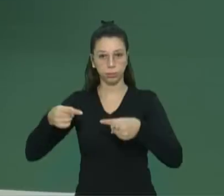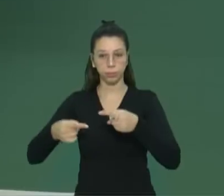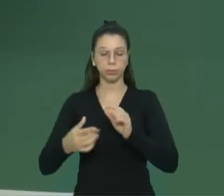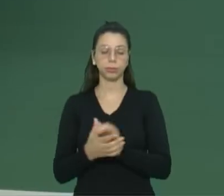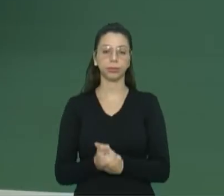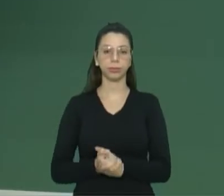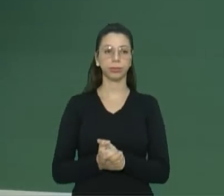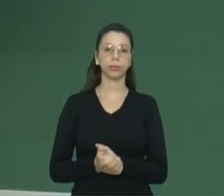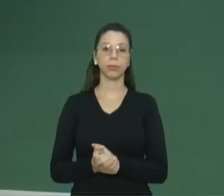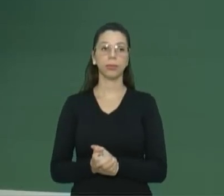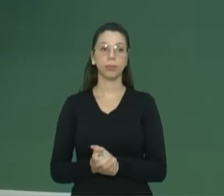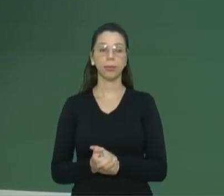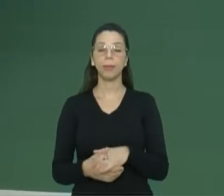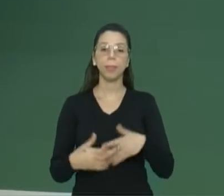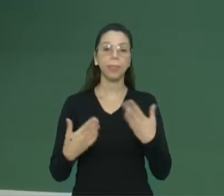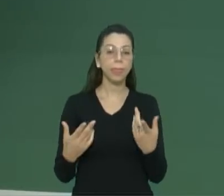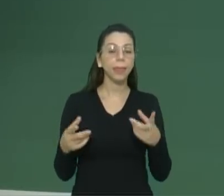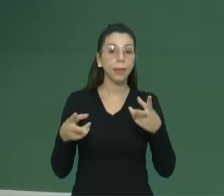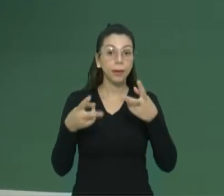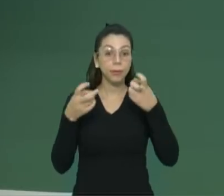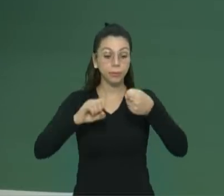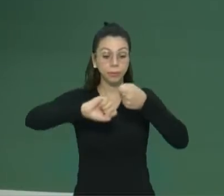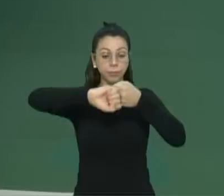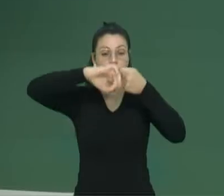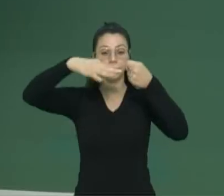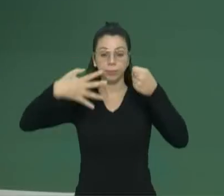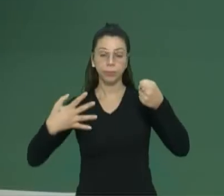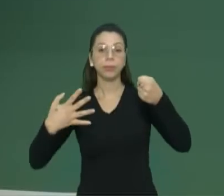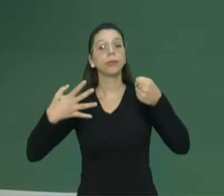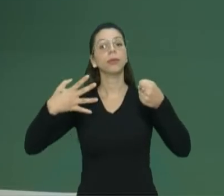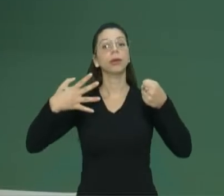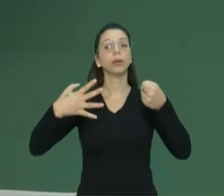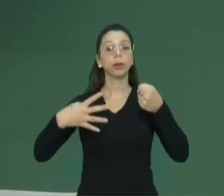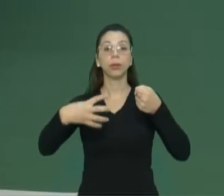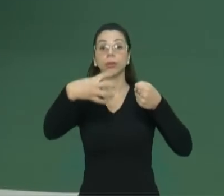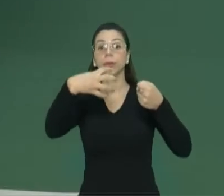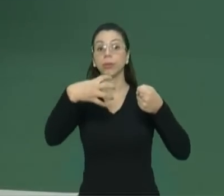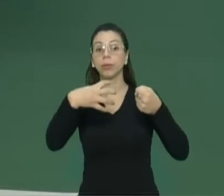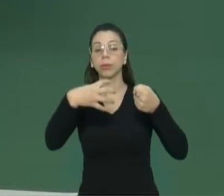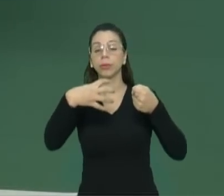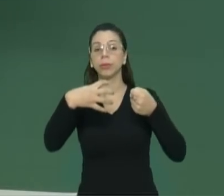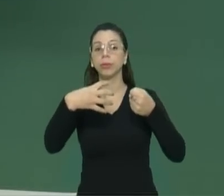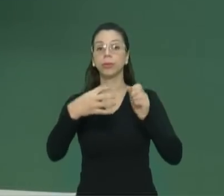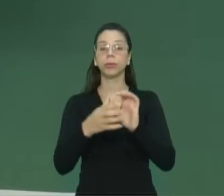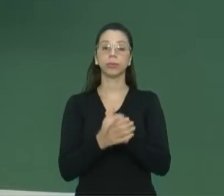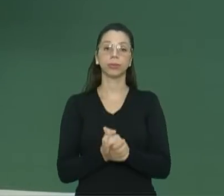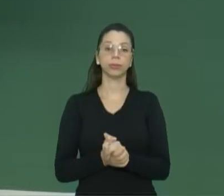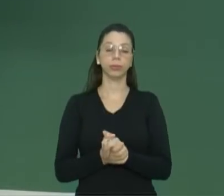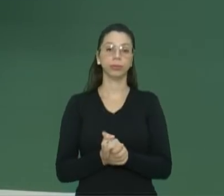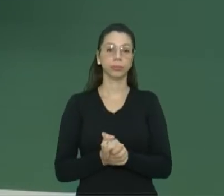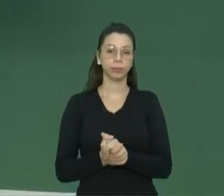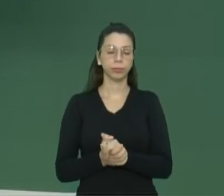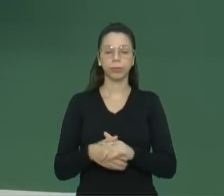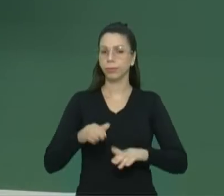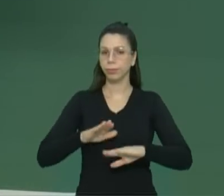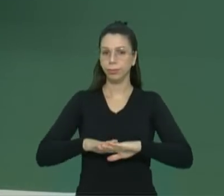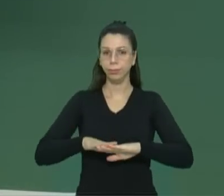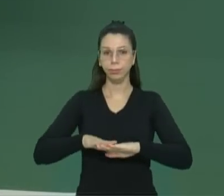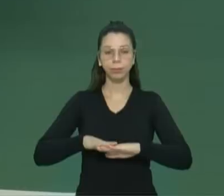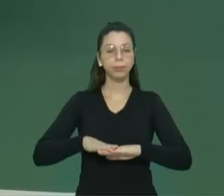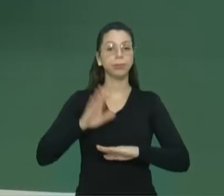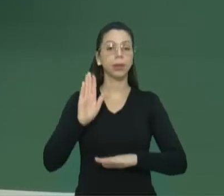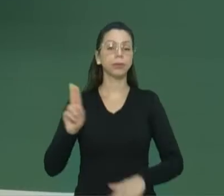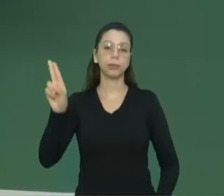então, vamos ver um pouco mais sobre democracia, que é justamente o modelo mais usado,